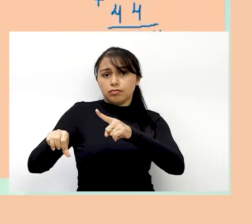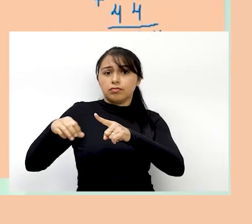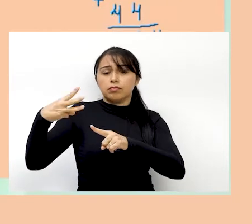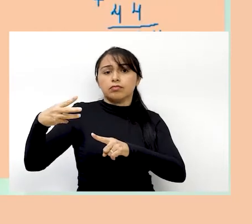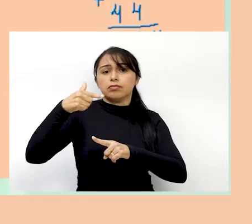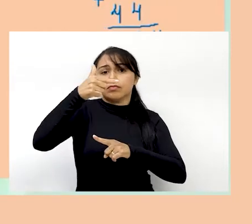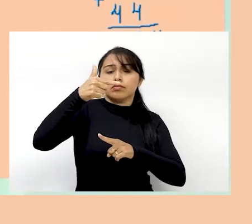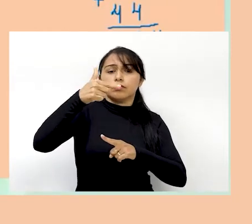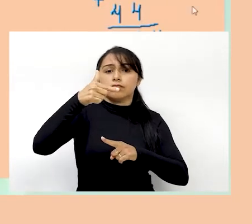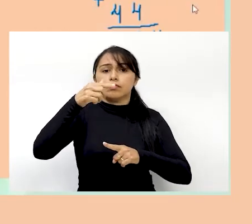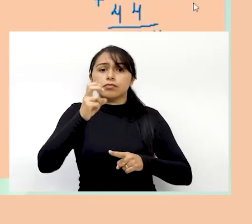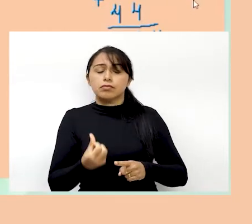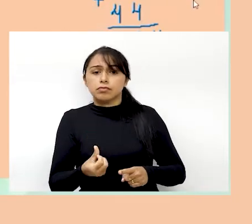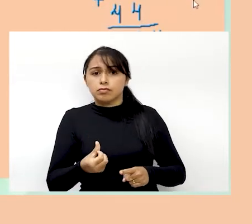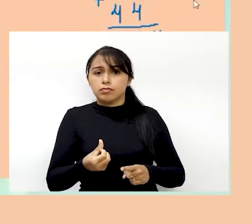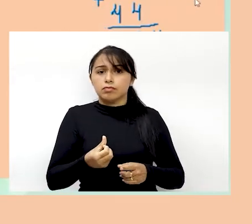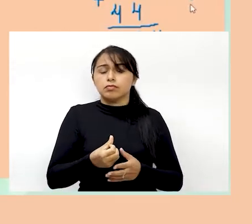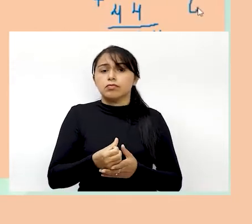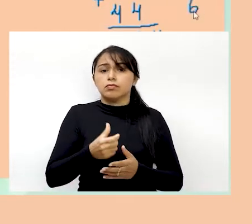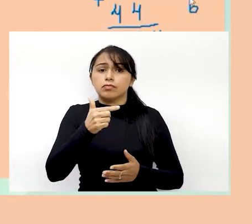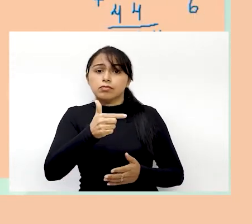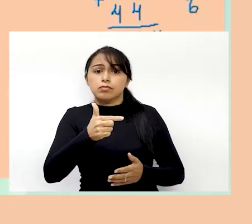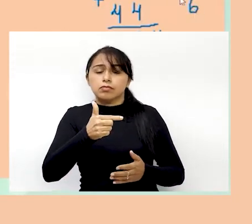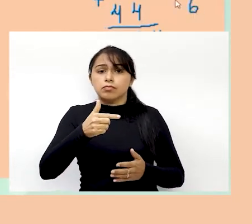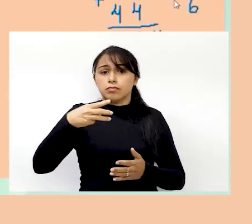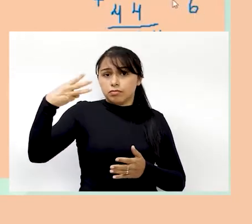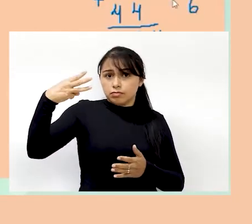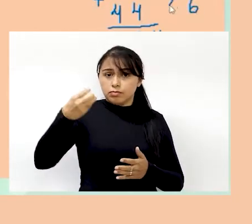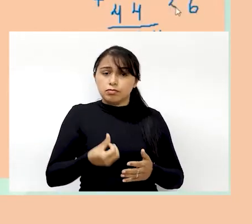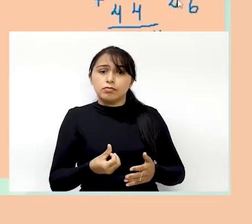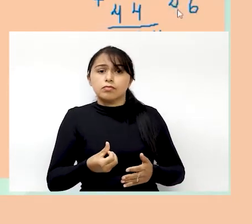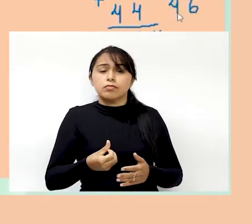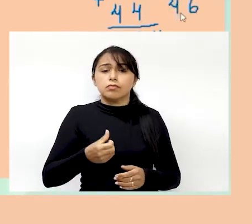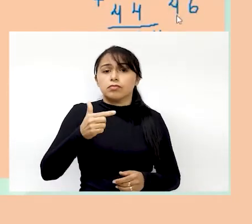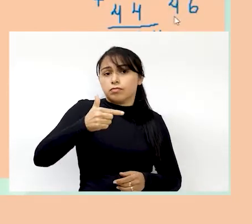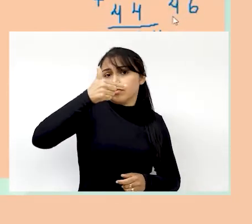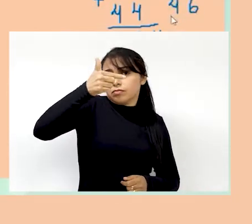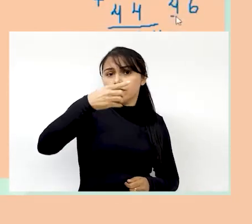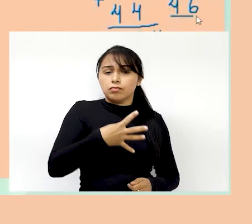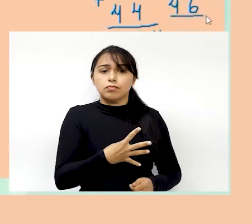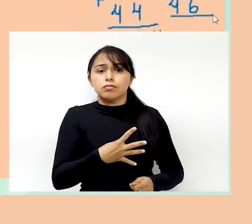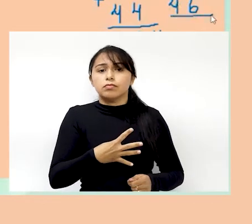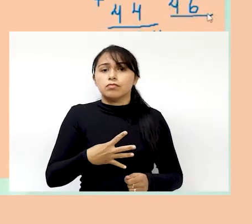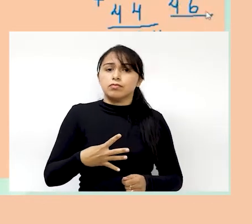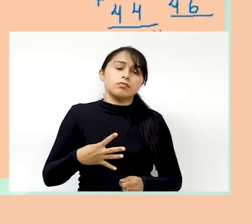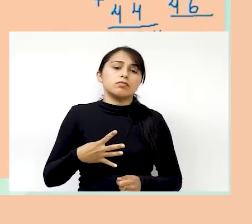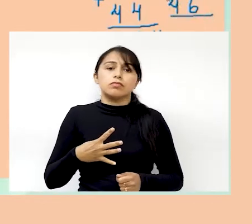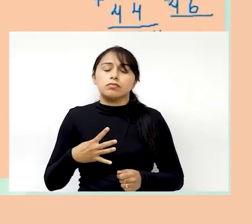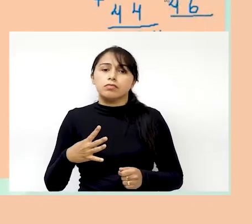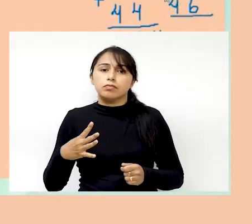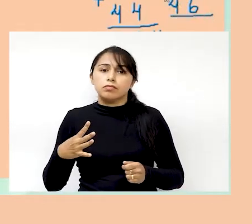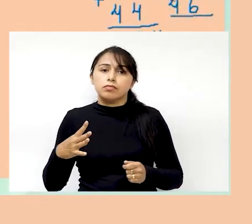9. 3 vezes 2 dá 6. 2 vezes 3 dá 6. 2 vezes 2, 4.